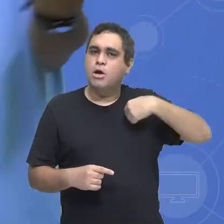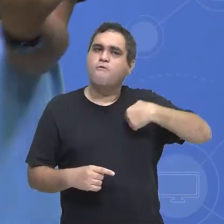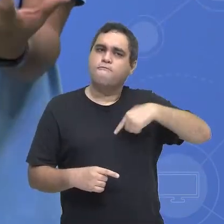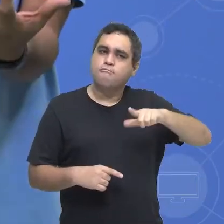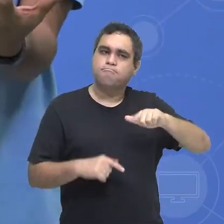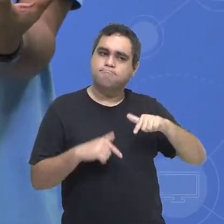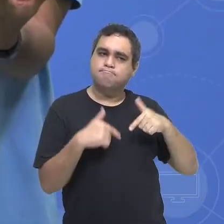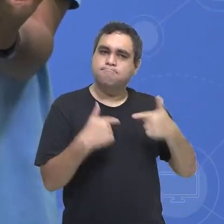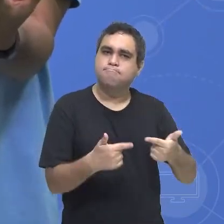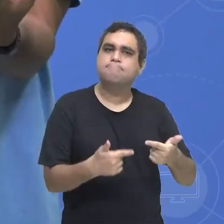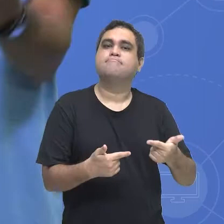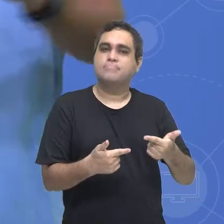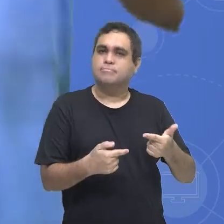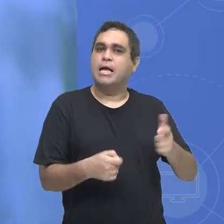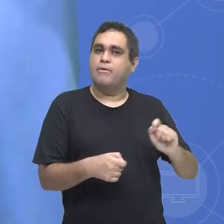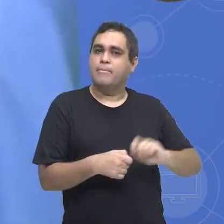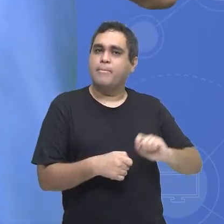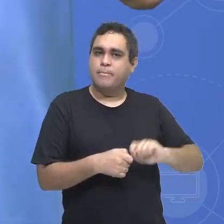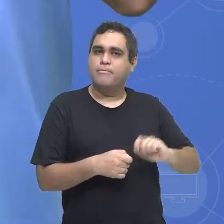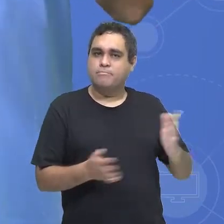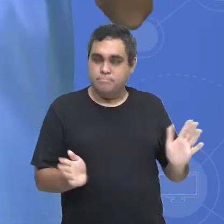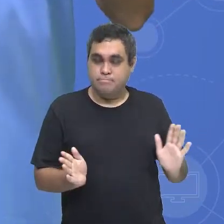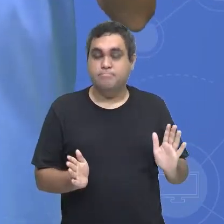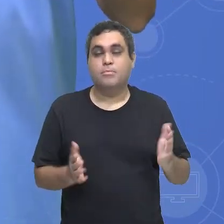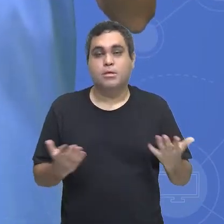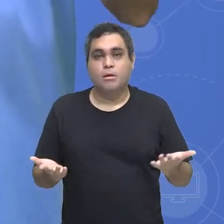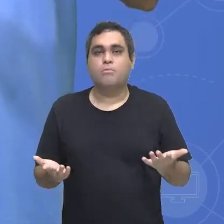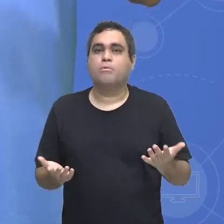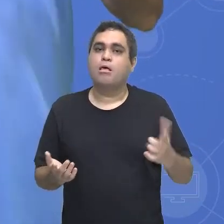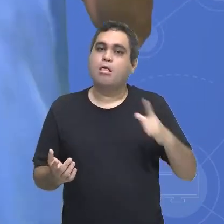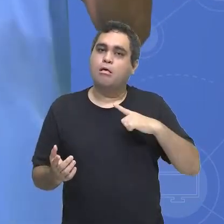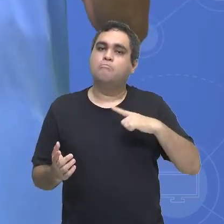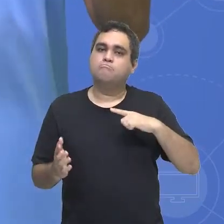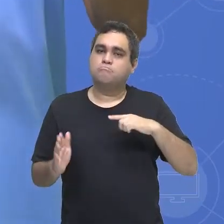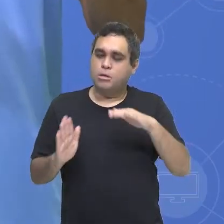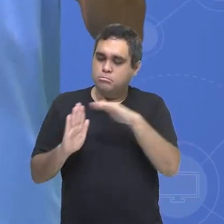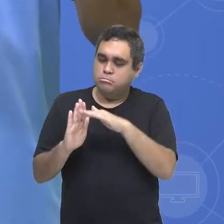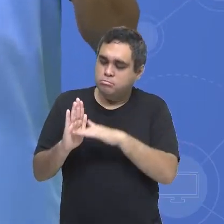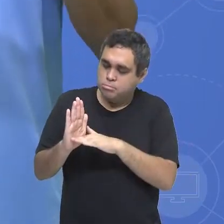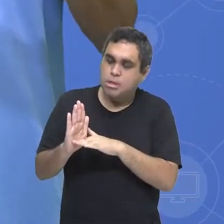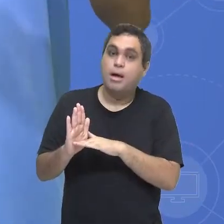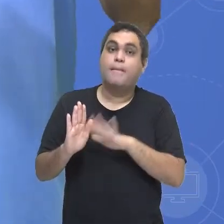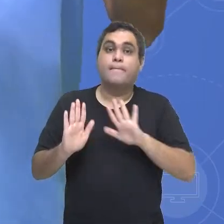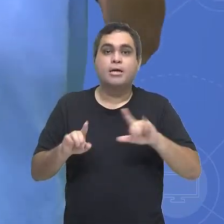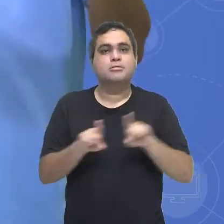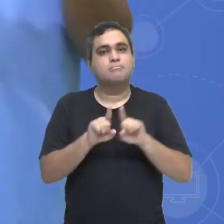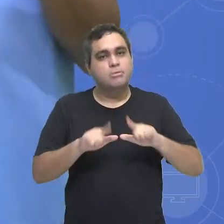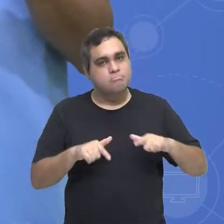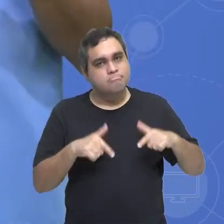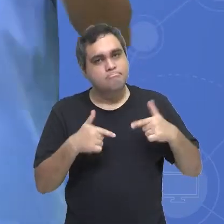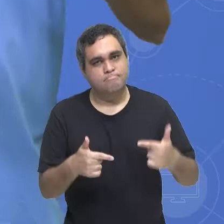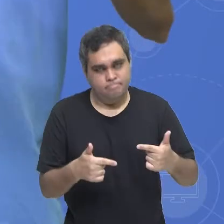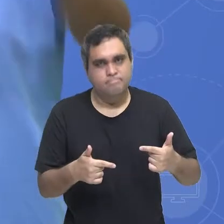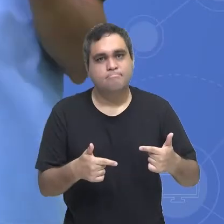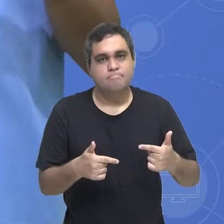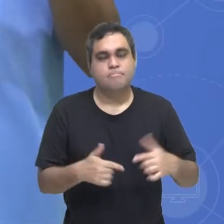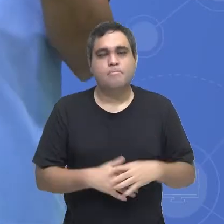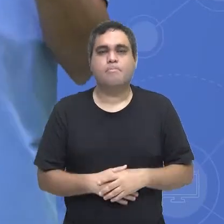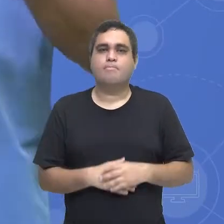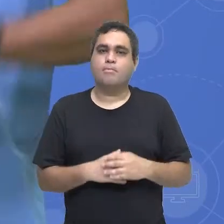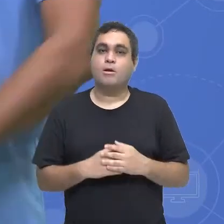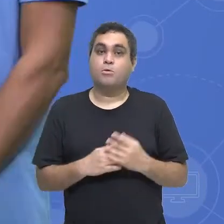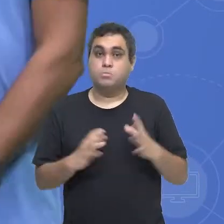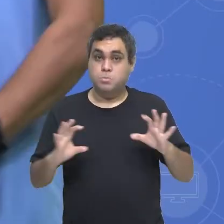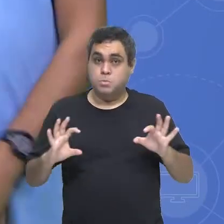vou praticar, perfeito? Então, eu tenho as ideias gerais, mas eu também tenho a prática. Ética e moral, elas